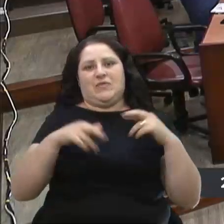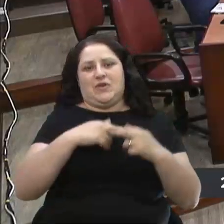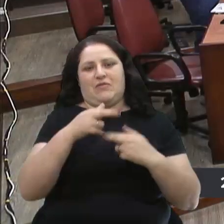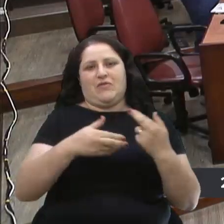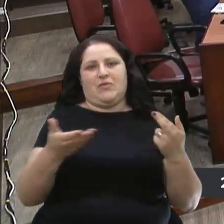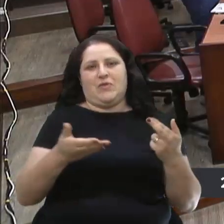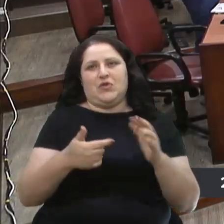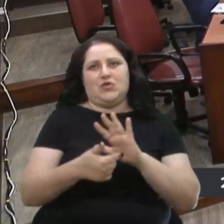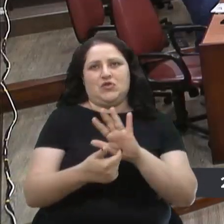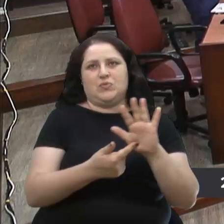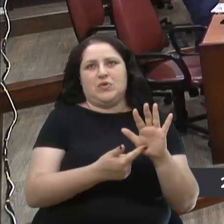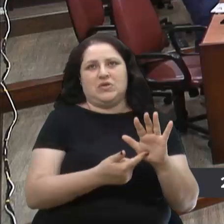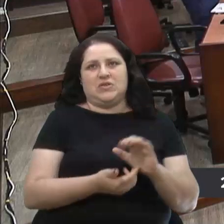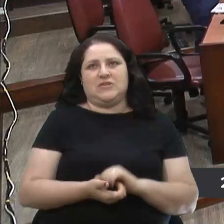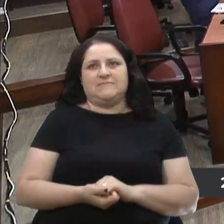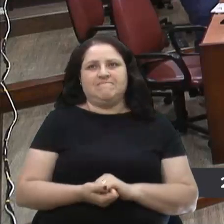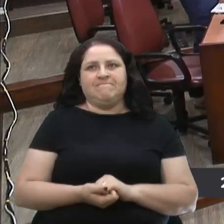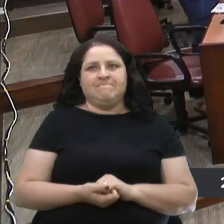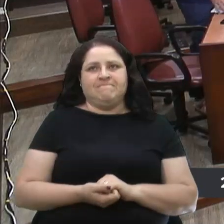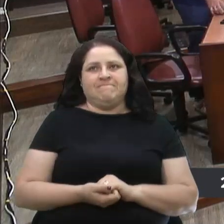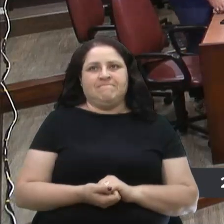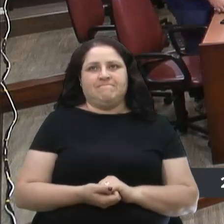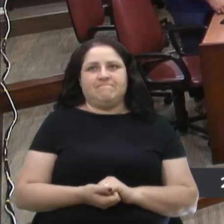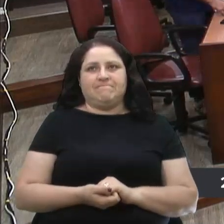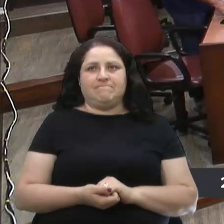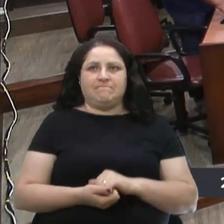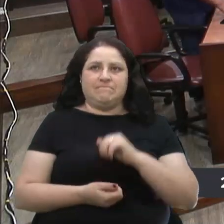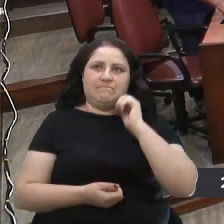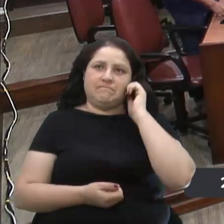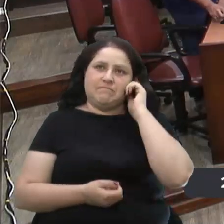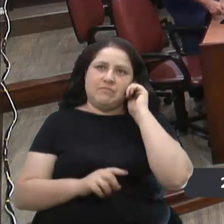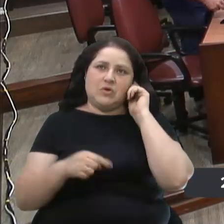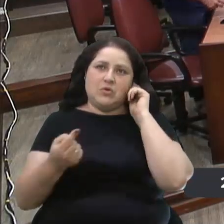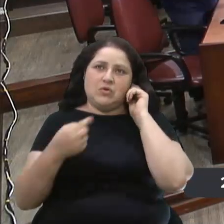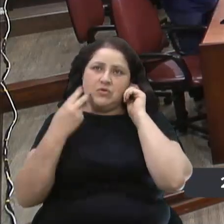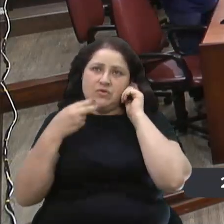Próximo vereador inscrito, vereador